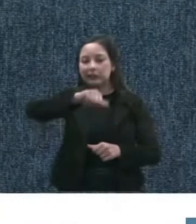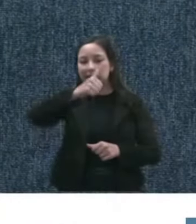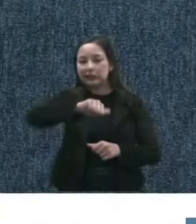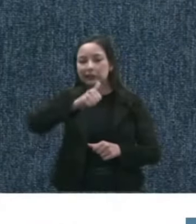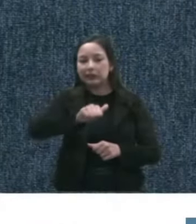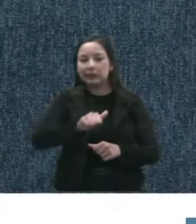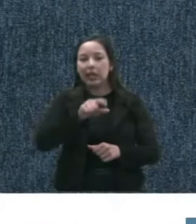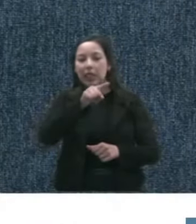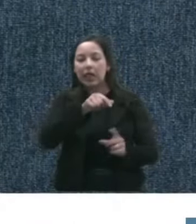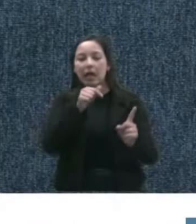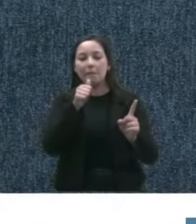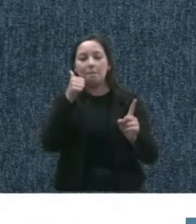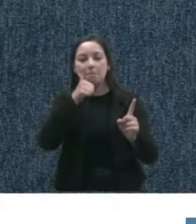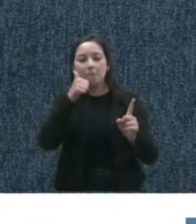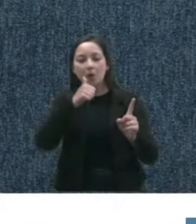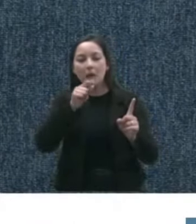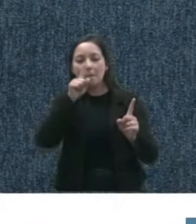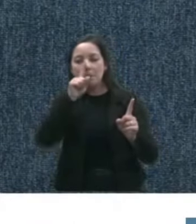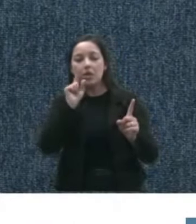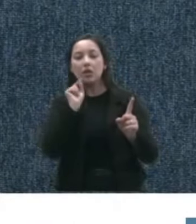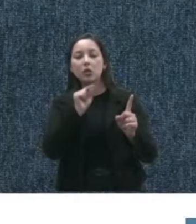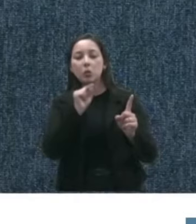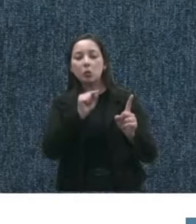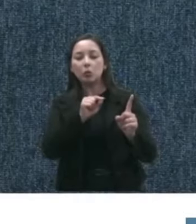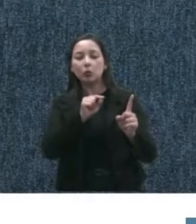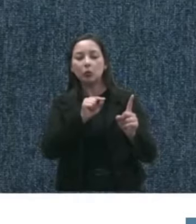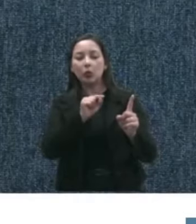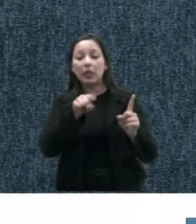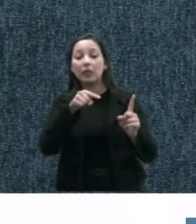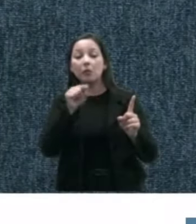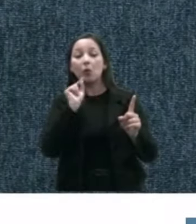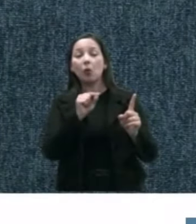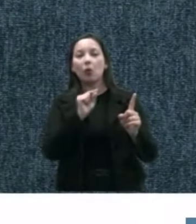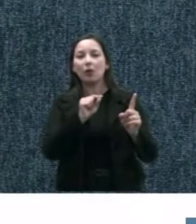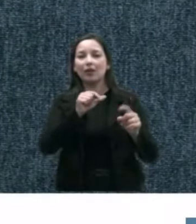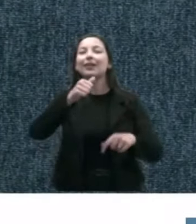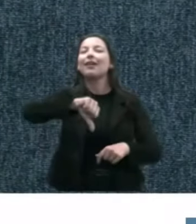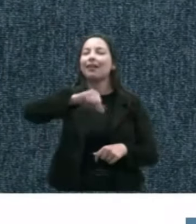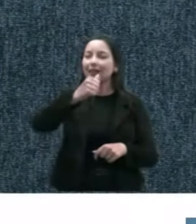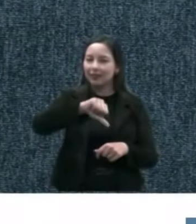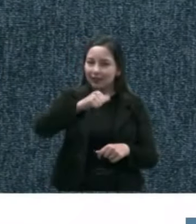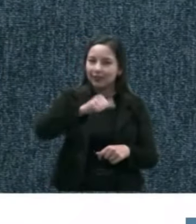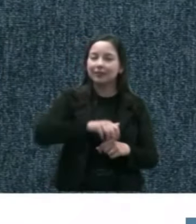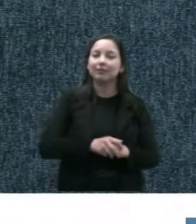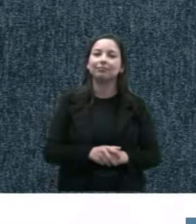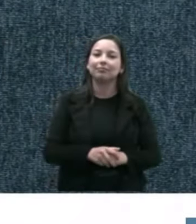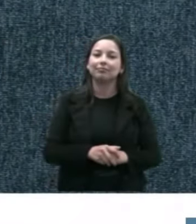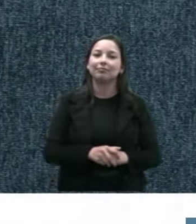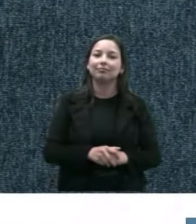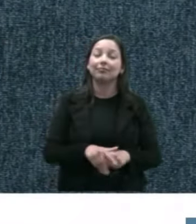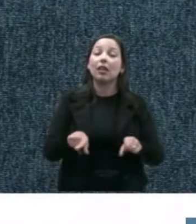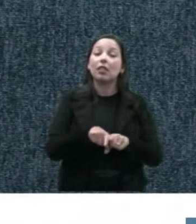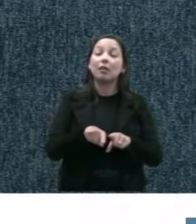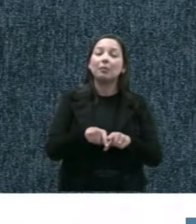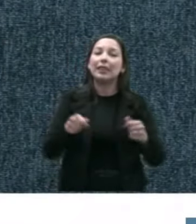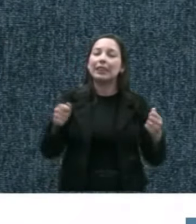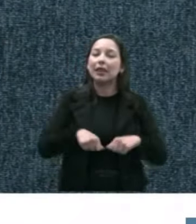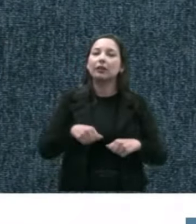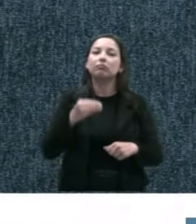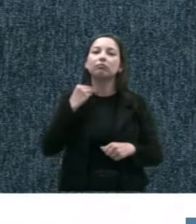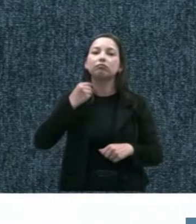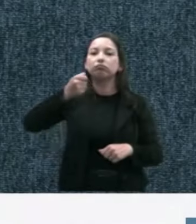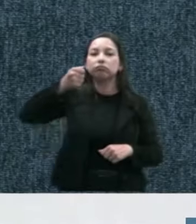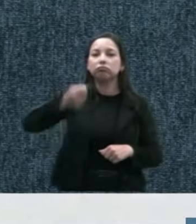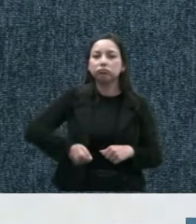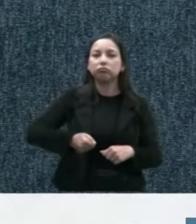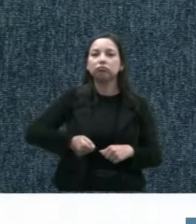sofrem as mulheres, os potenciais riscos que sofrem as mulheres, e que permitam aos juízes tomarem as